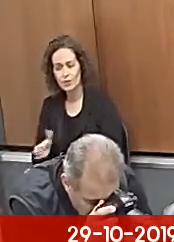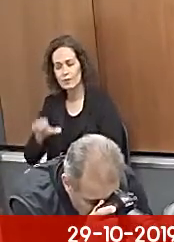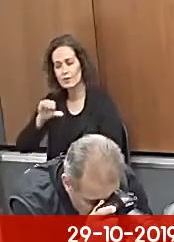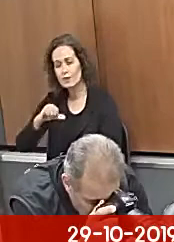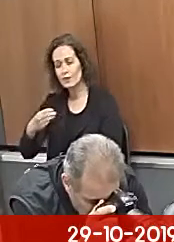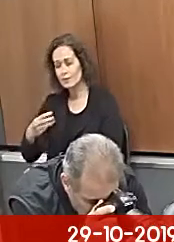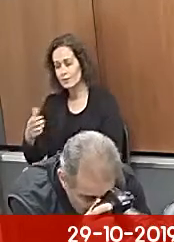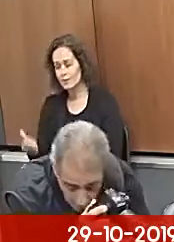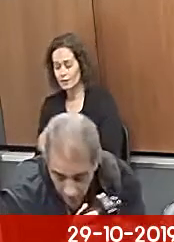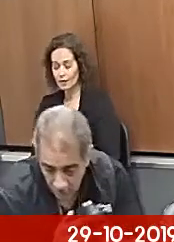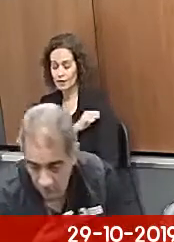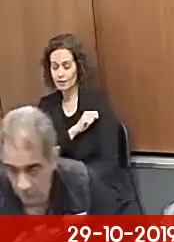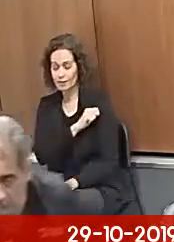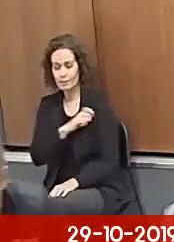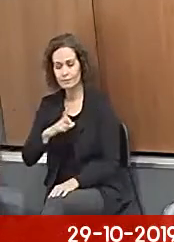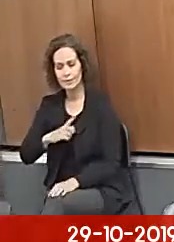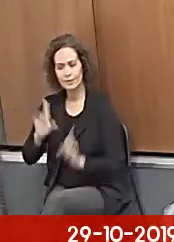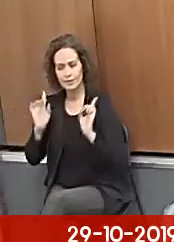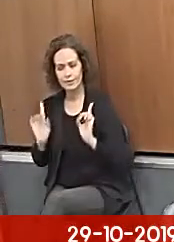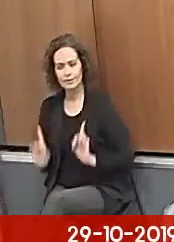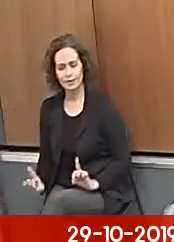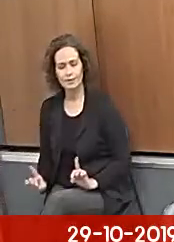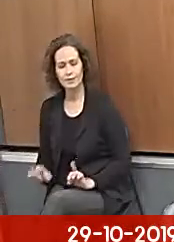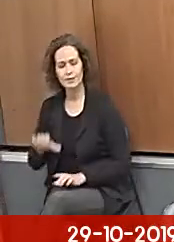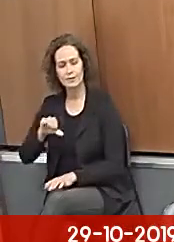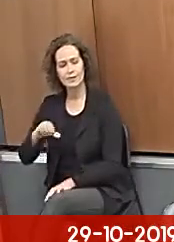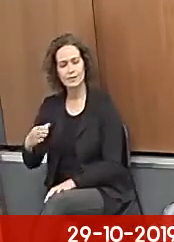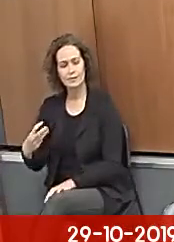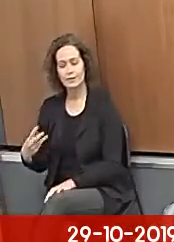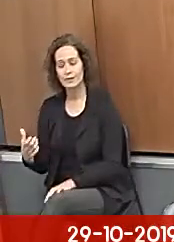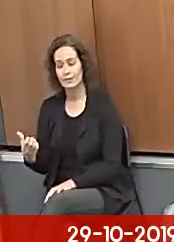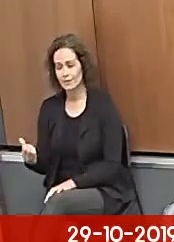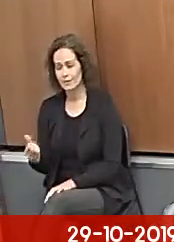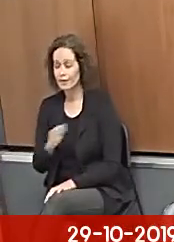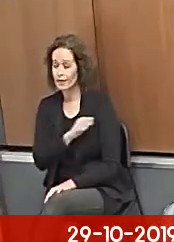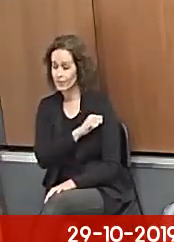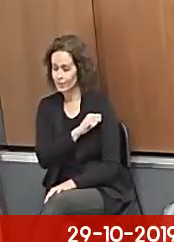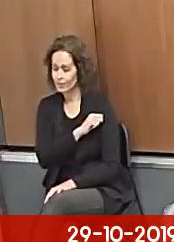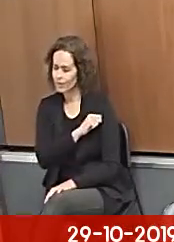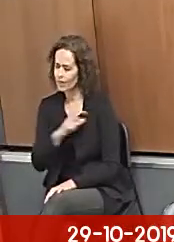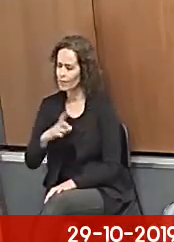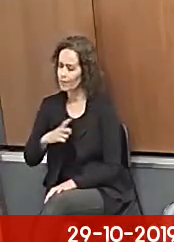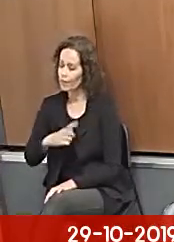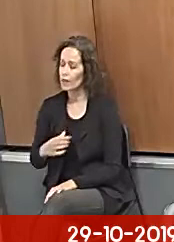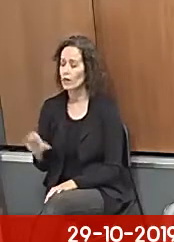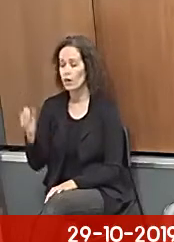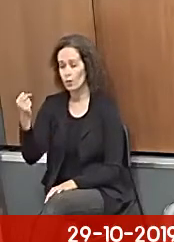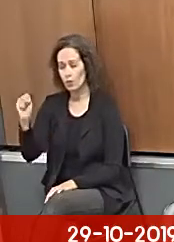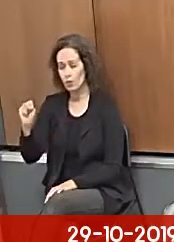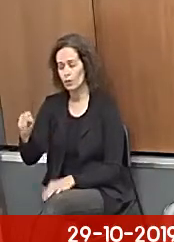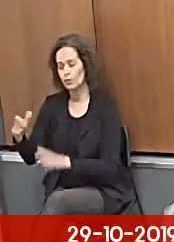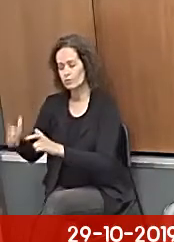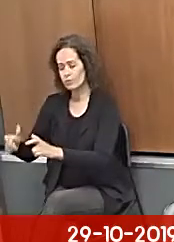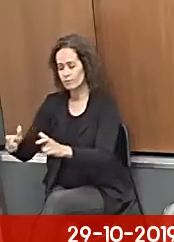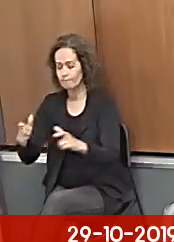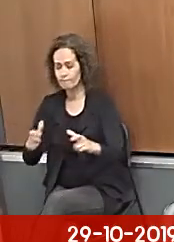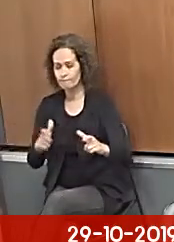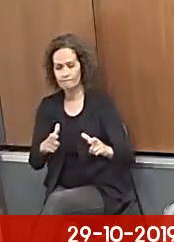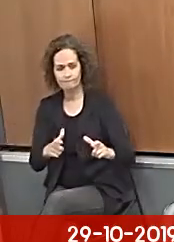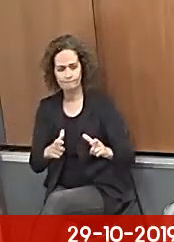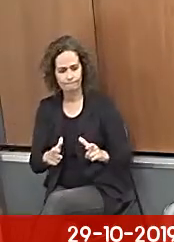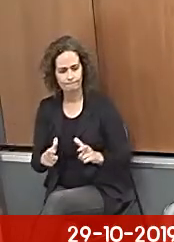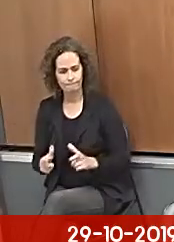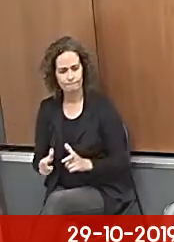936 alunos com deficiência. 936 alunos com deficiência. Ele possui 8 núcleos. Gabriel,